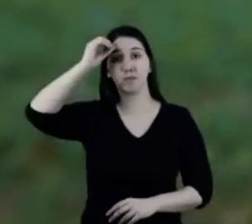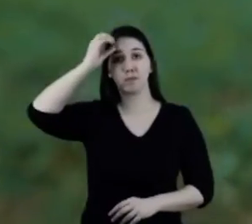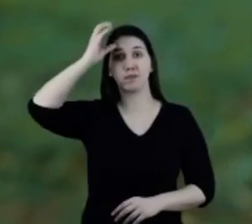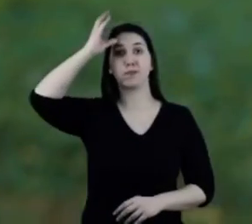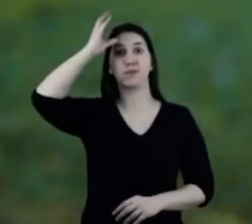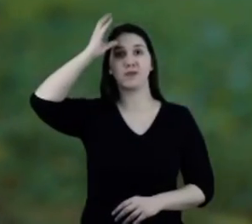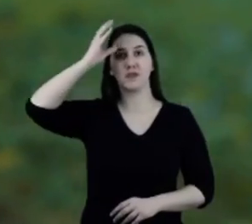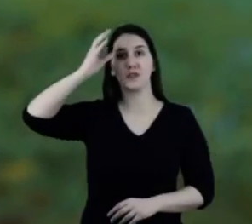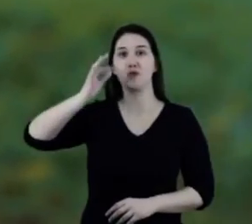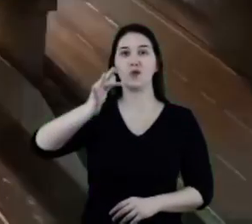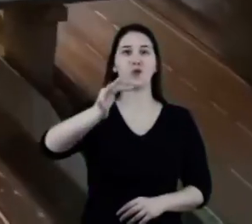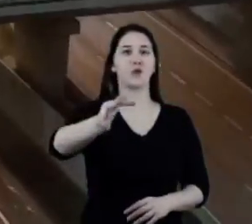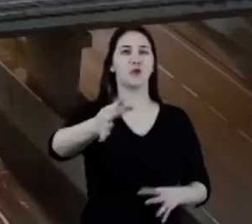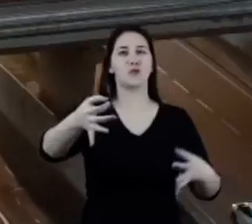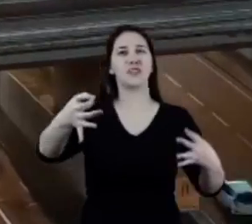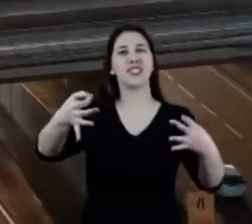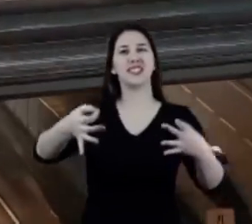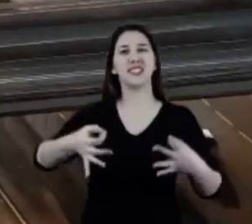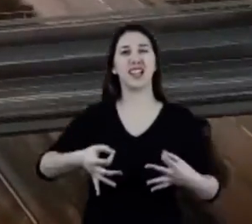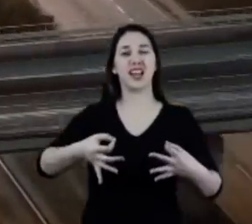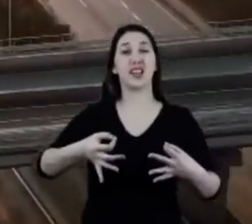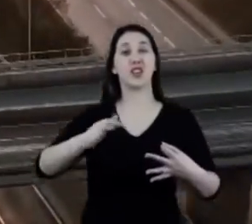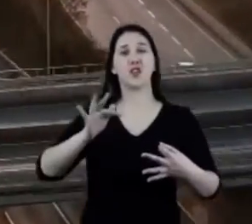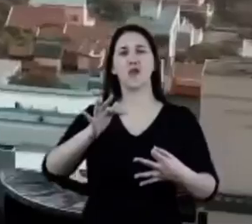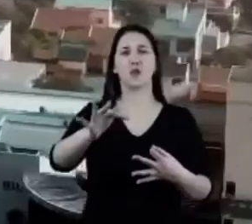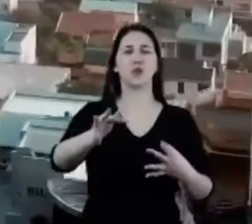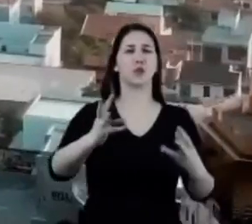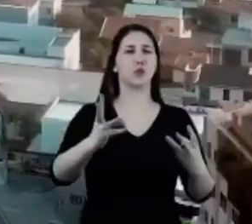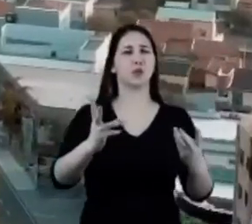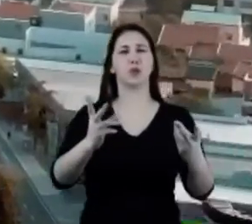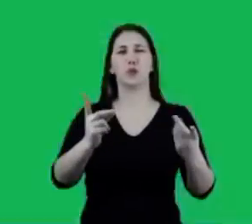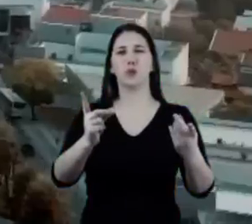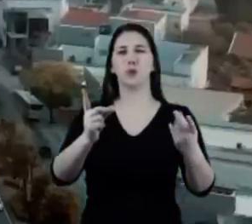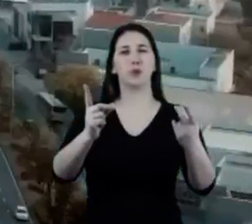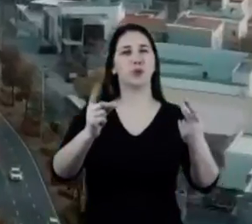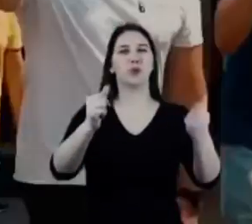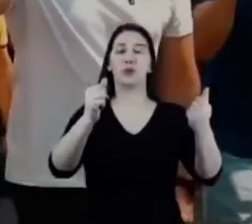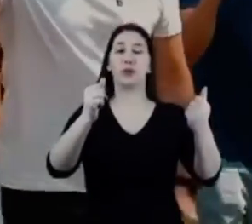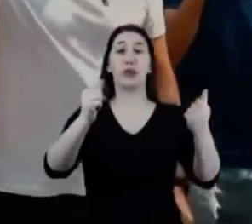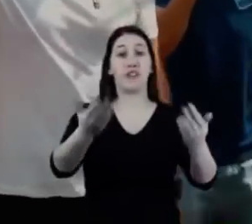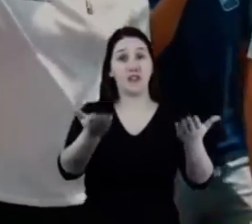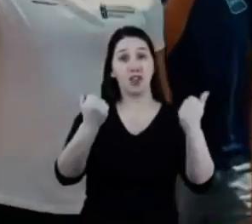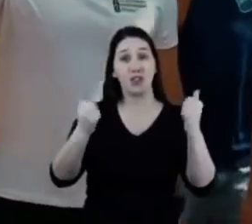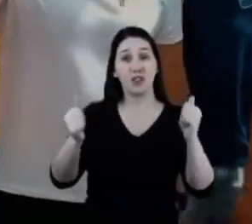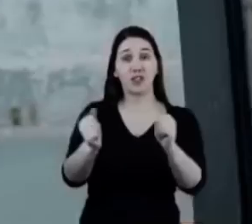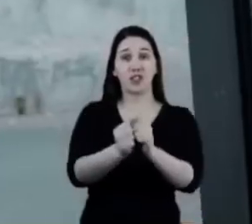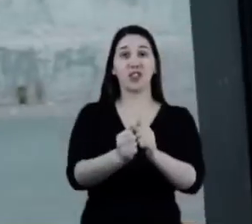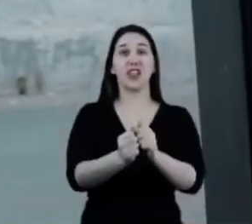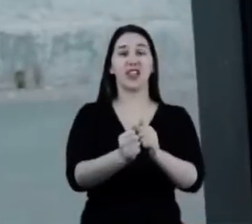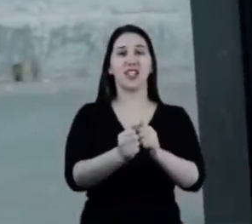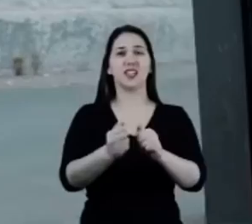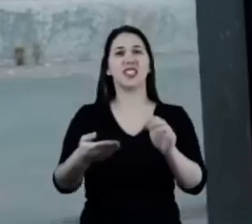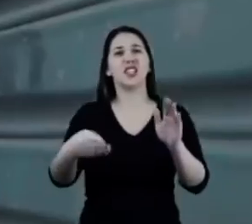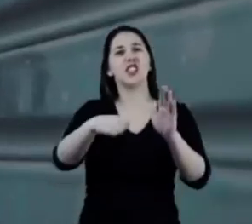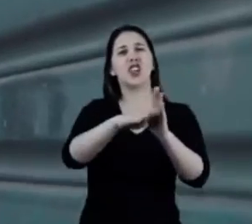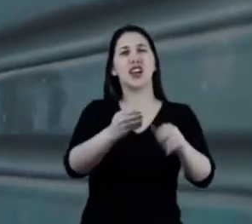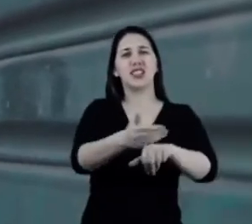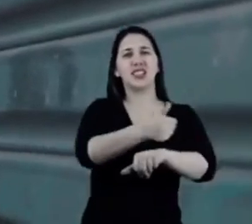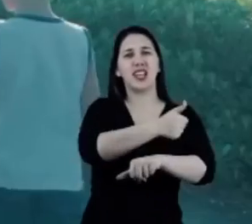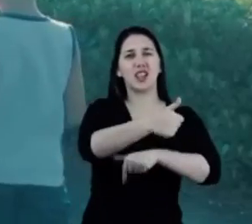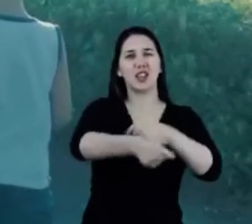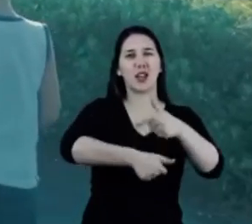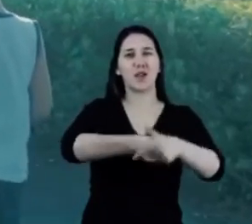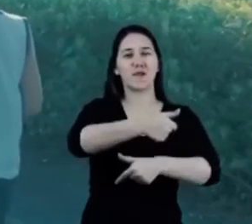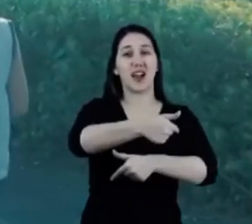futuro certo. O amanhã que é bem melhor começa agora, vem com a gente. Chega mais cedo do